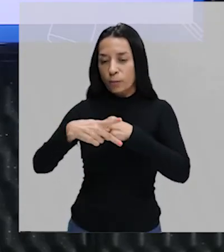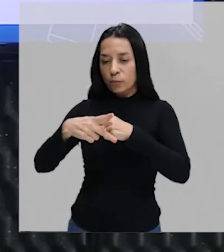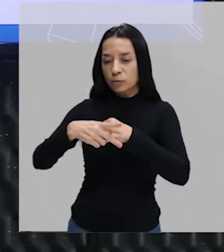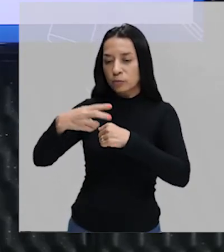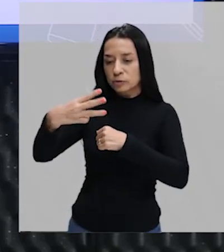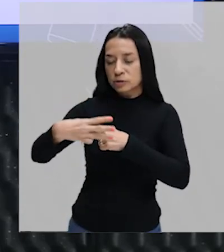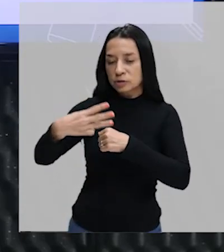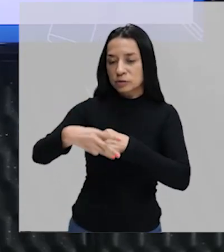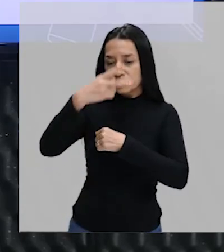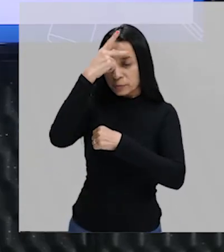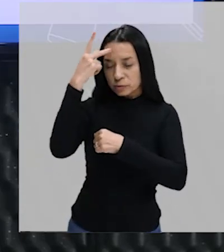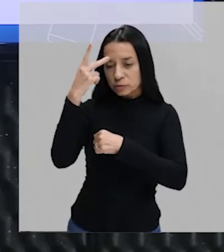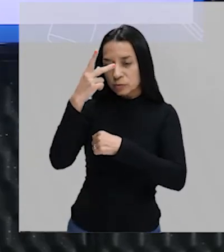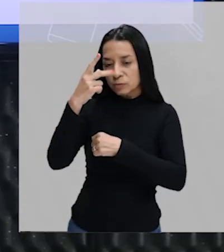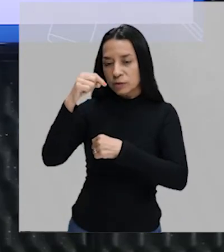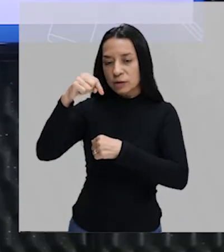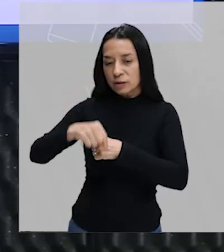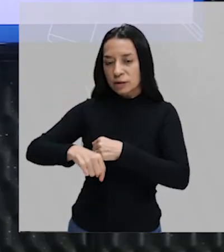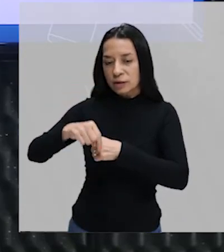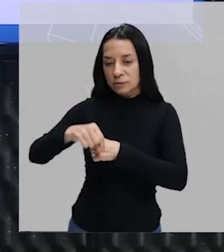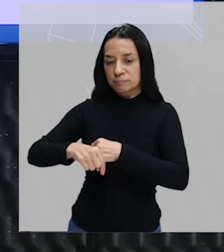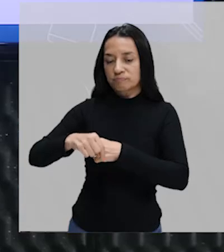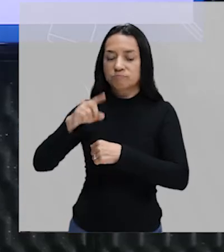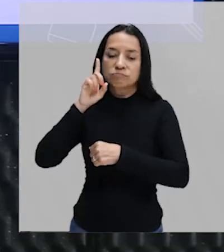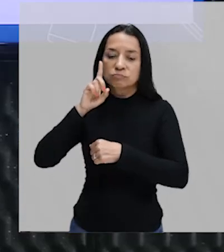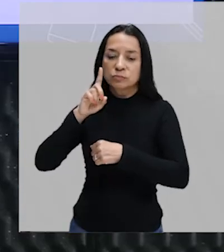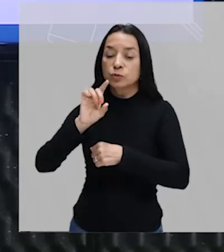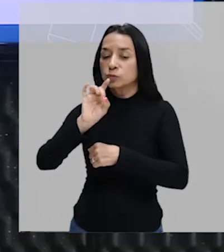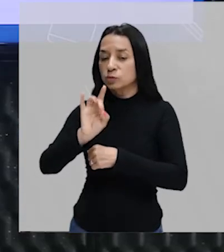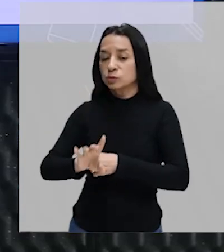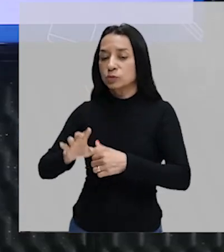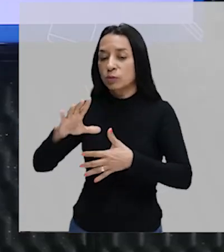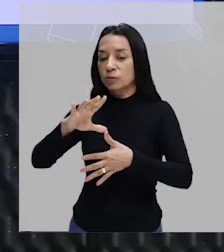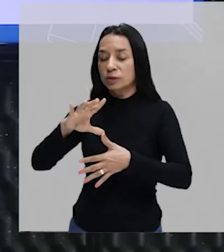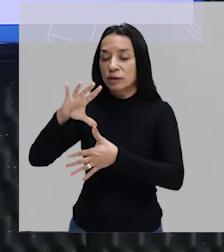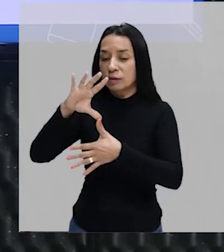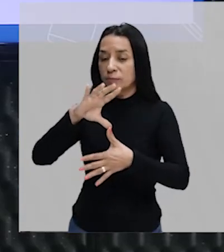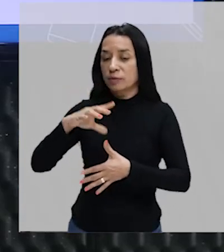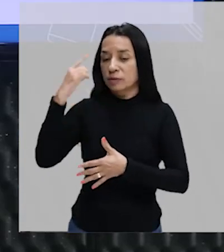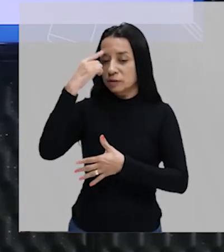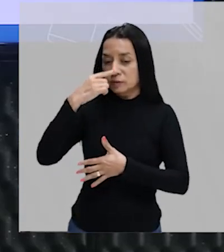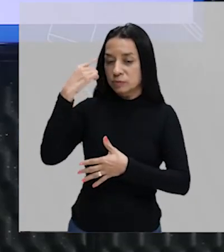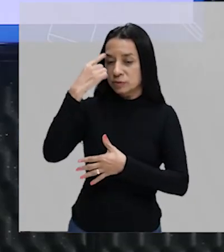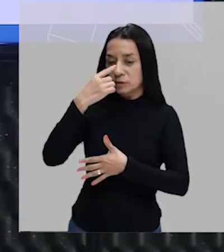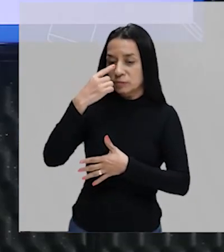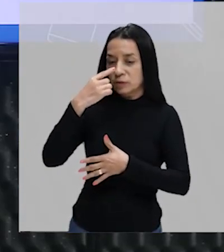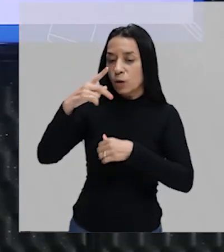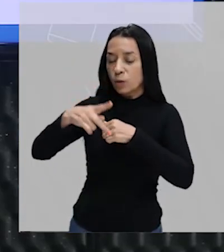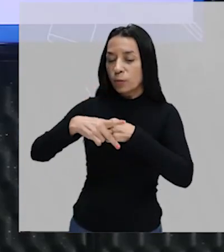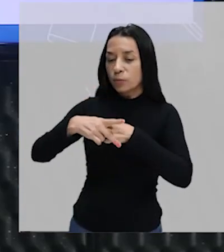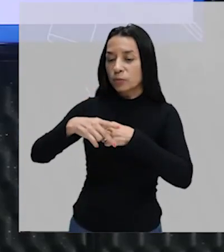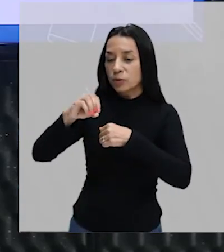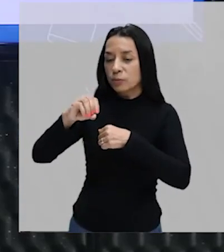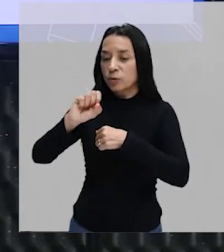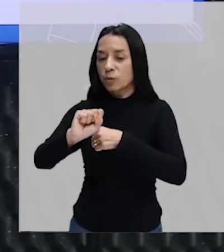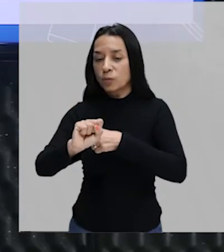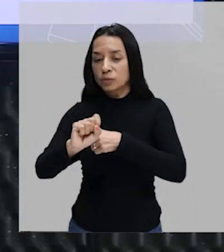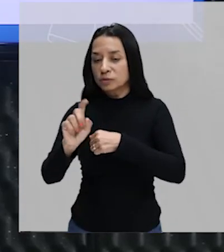tá? Apenas na América Espanhola o pronome os não é utilizado. Os demais países